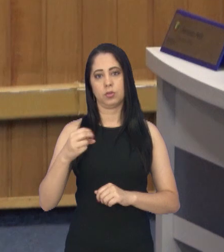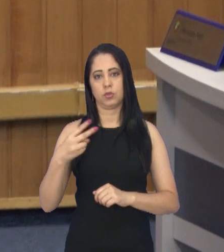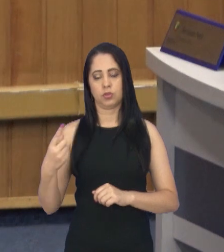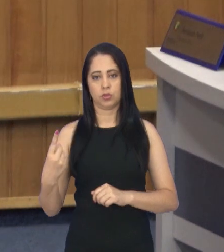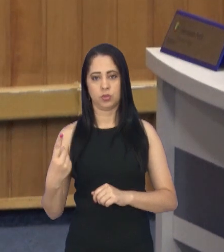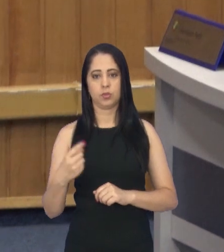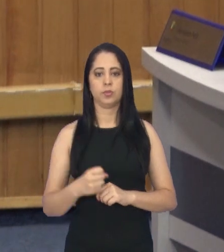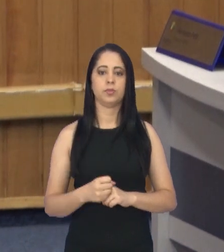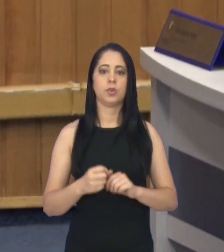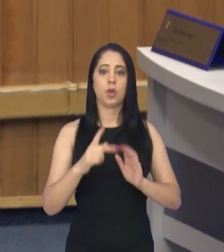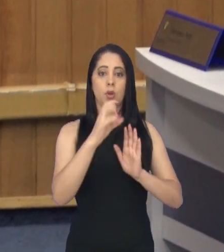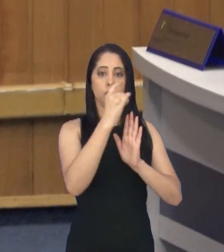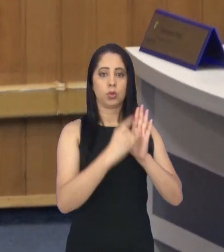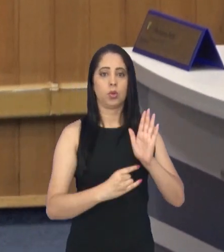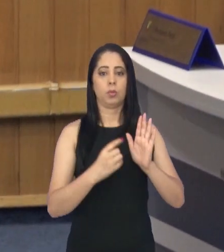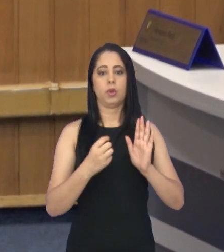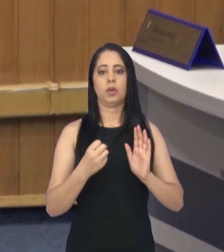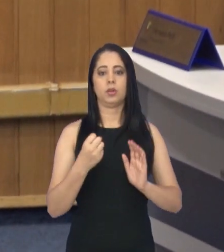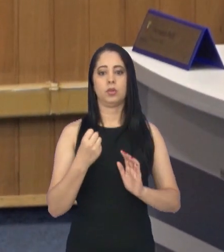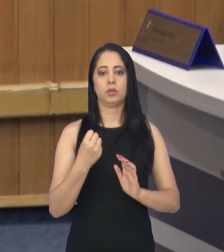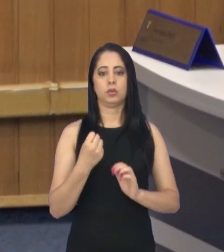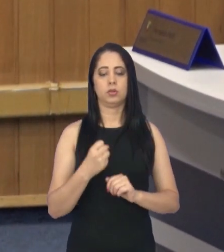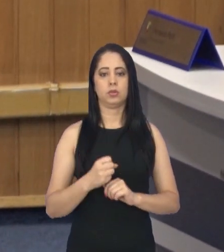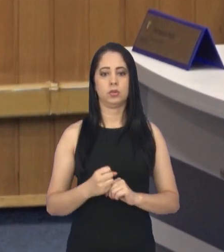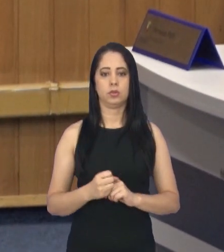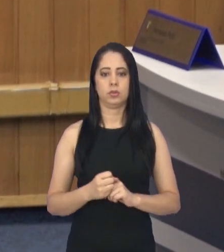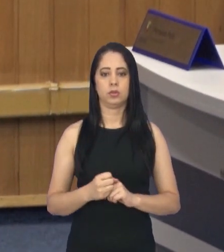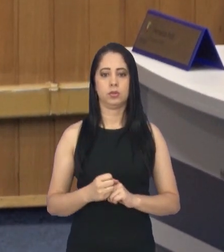825/2021, processo número